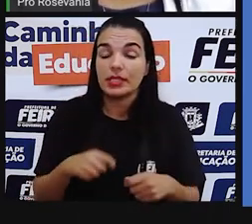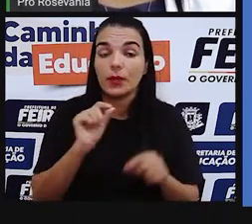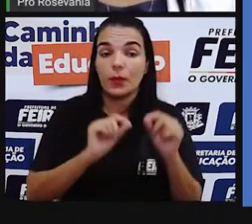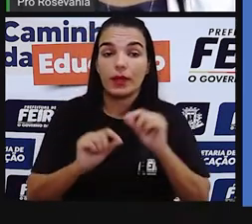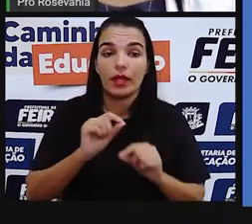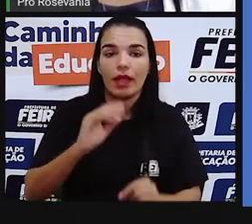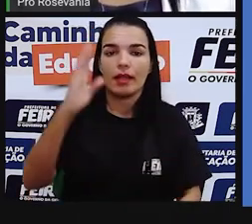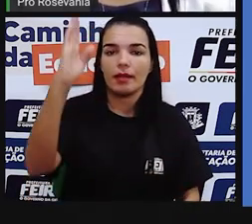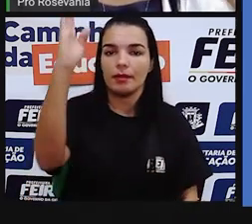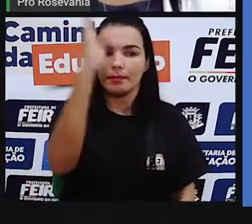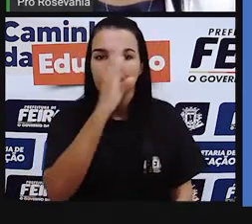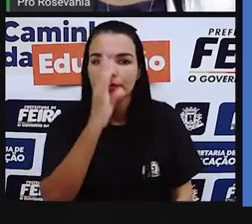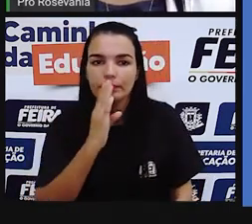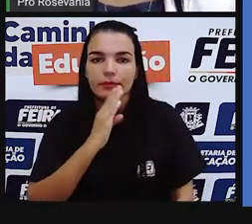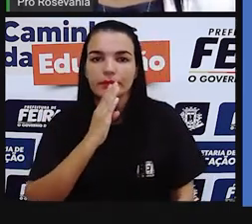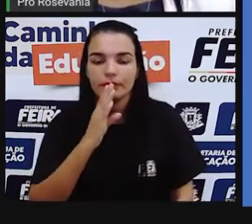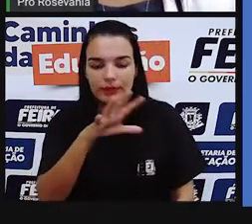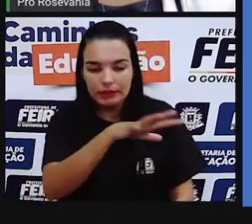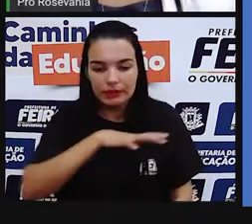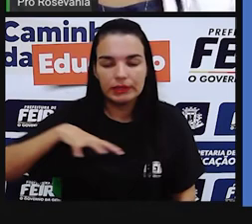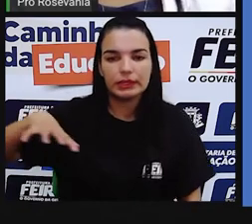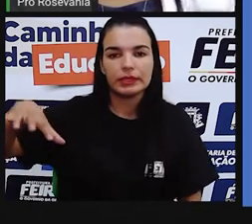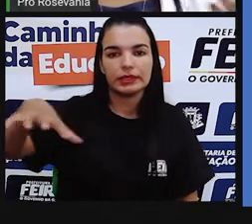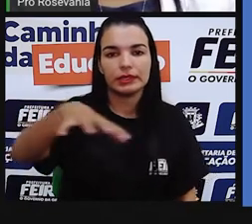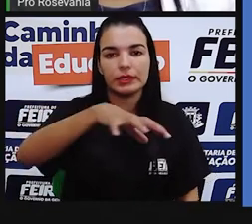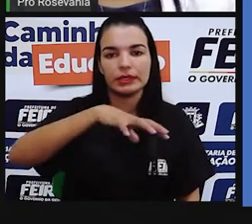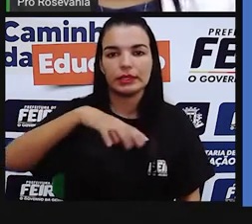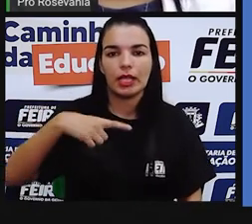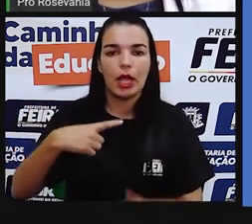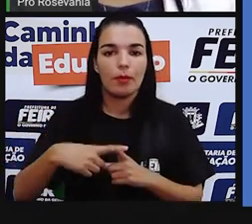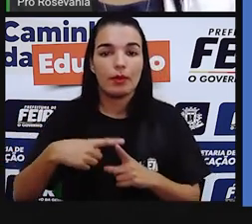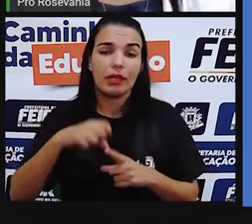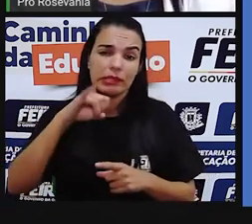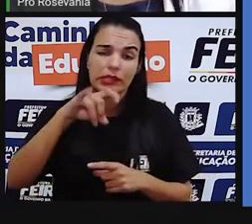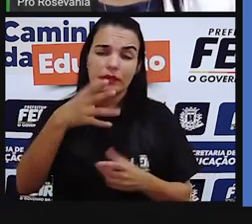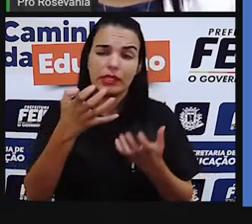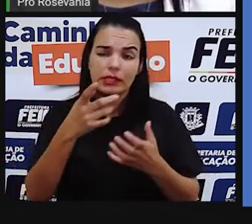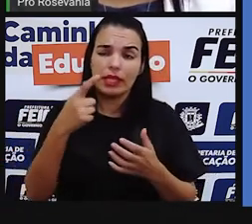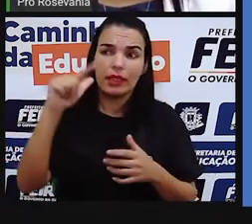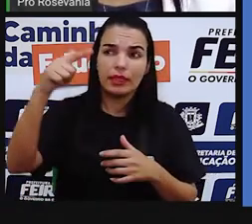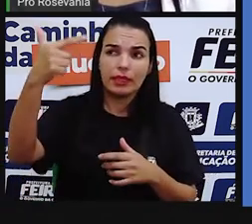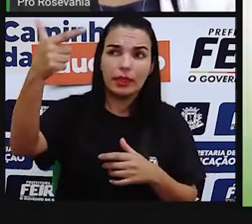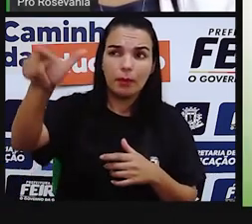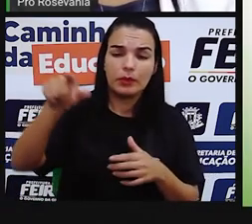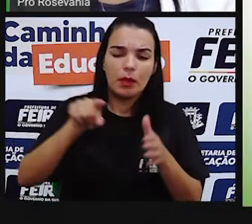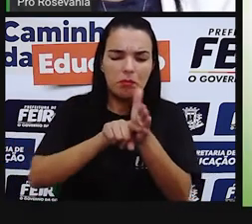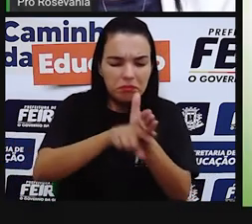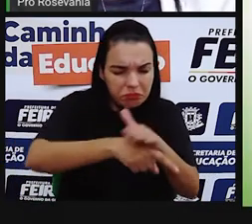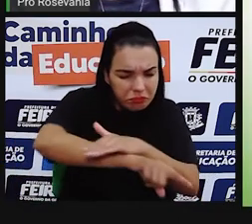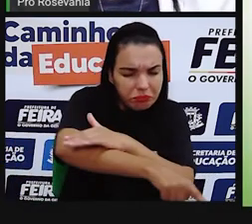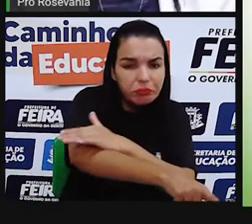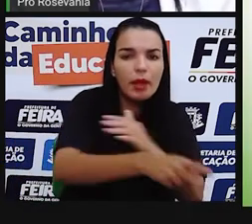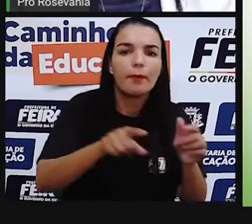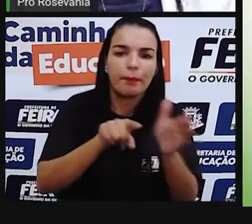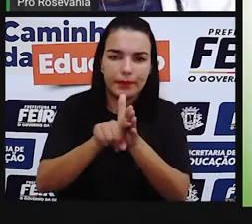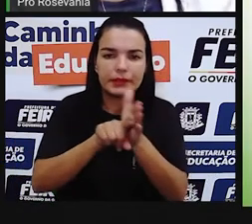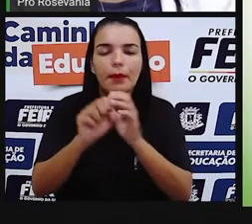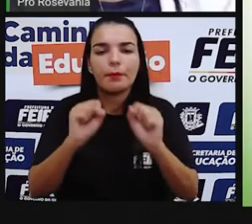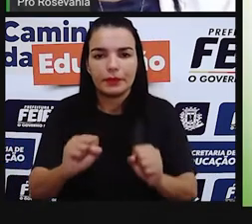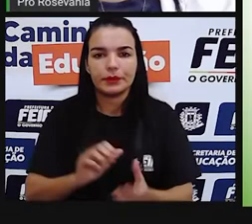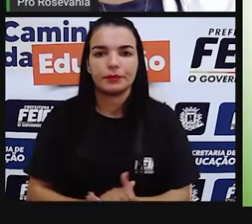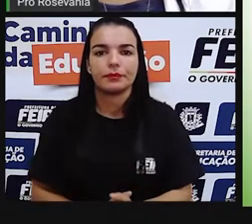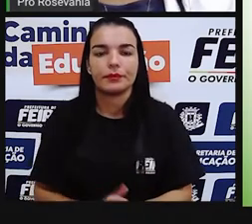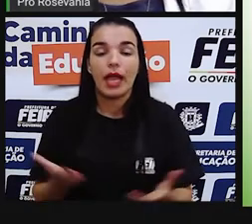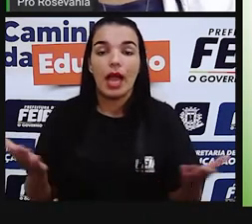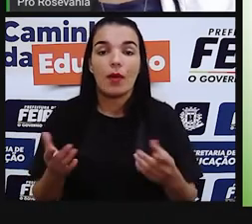não como brasileira, né? Mas isso é algo que, se você quiser aprofundar, você pode fazer com as leituras. Vamos lá,